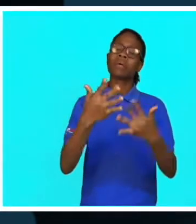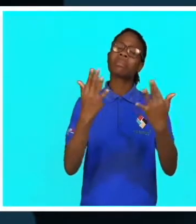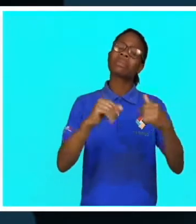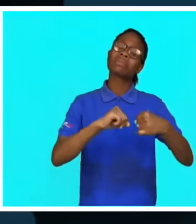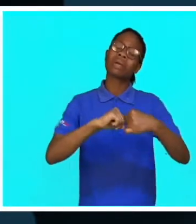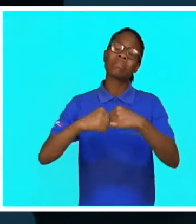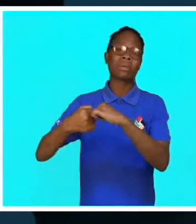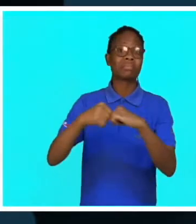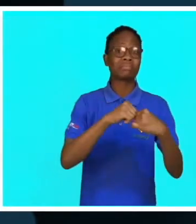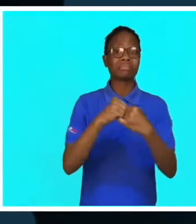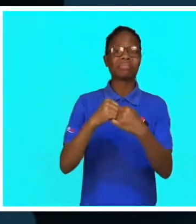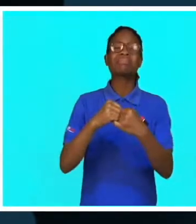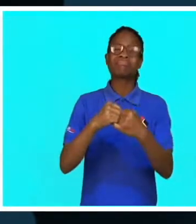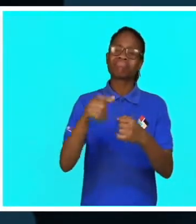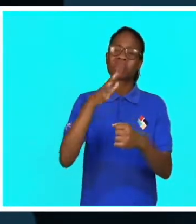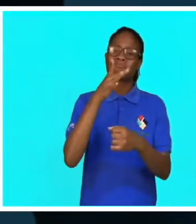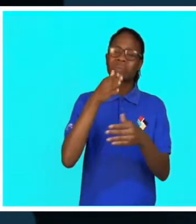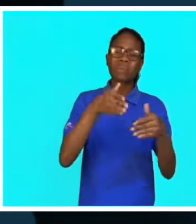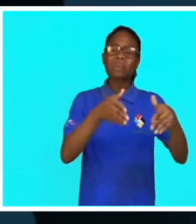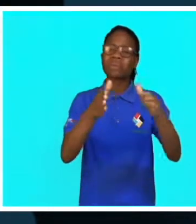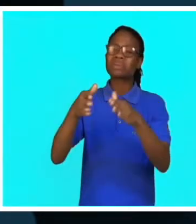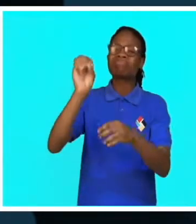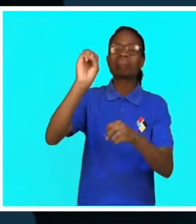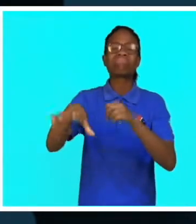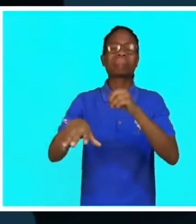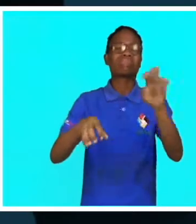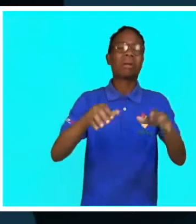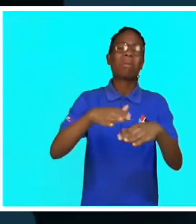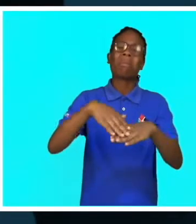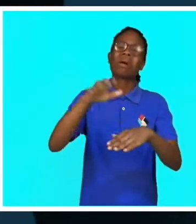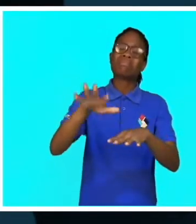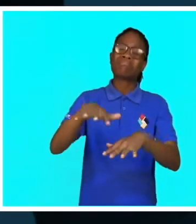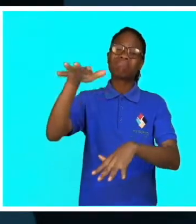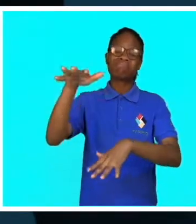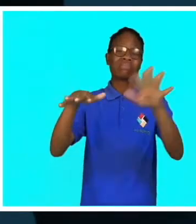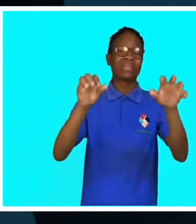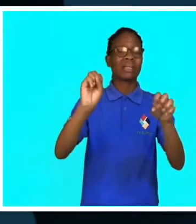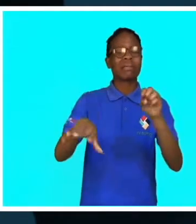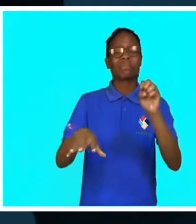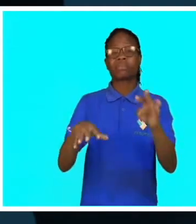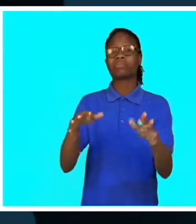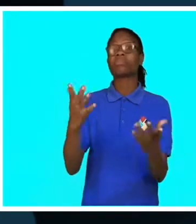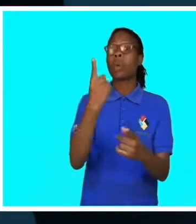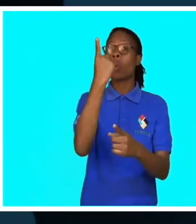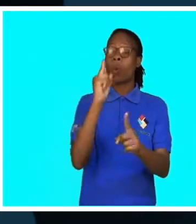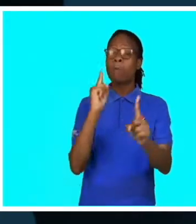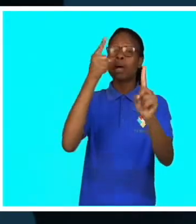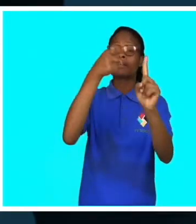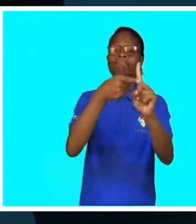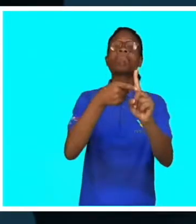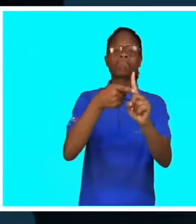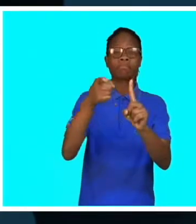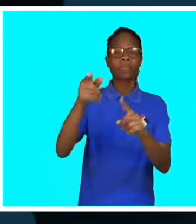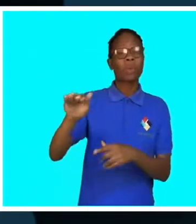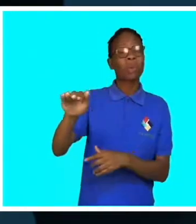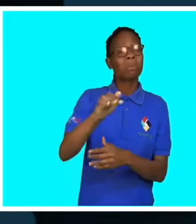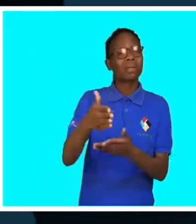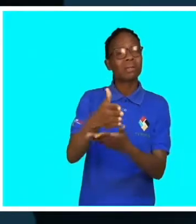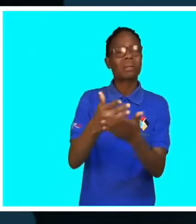Serra considera um desafio a gestão do lixo urbano, uma das principais causas da poluição ambiental.